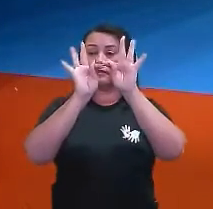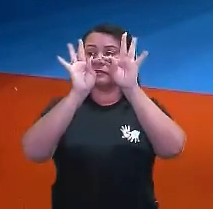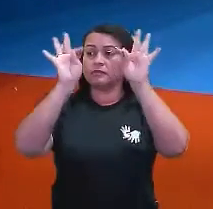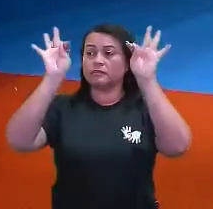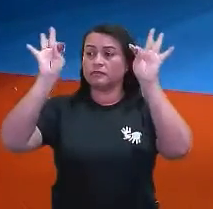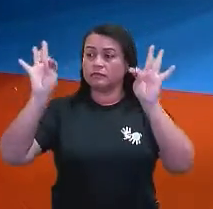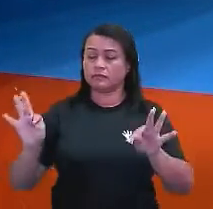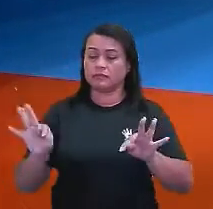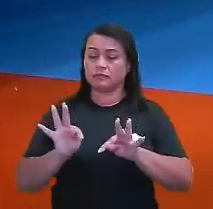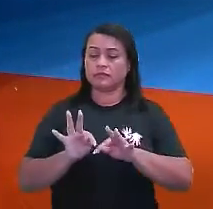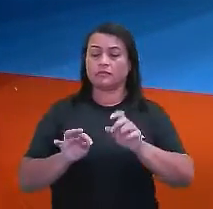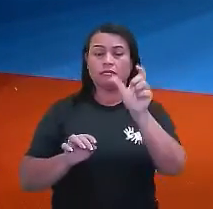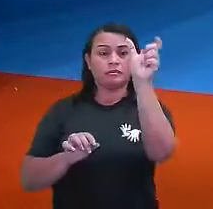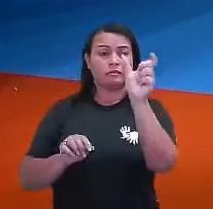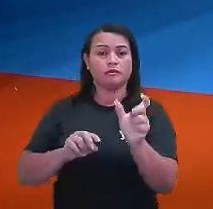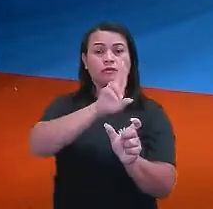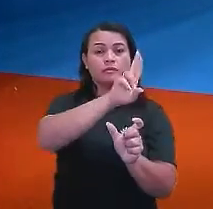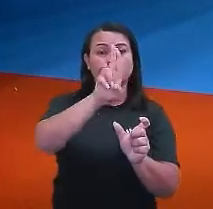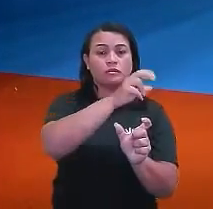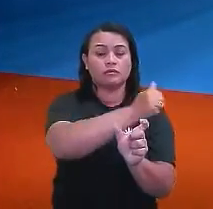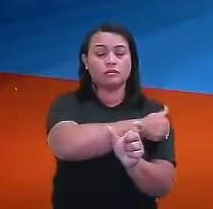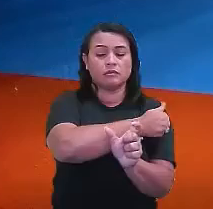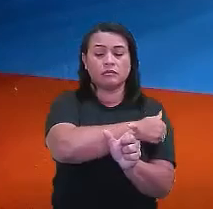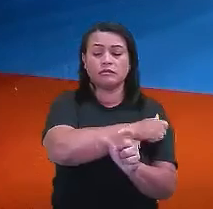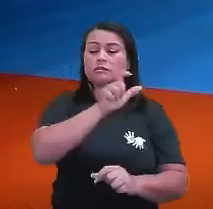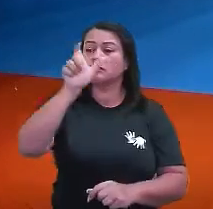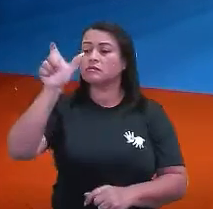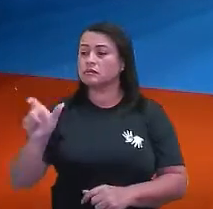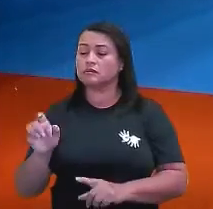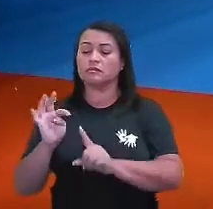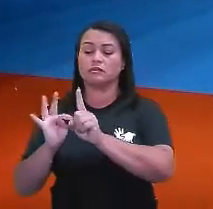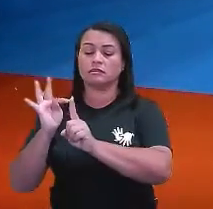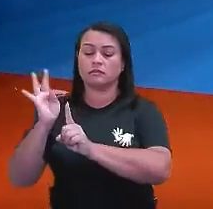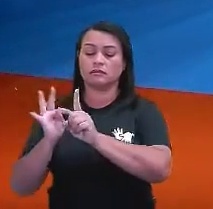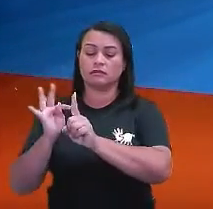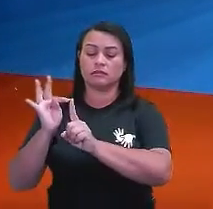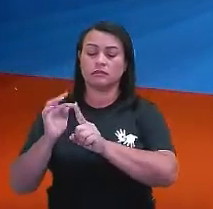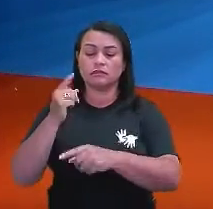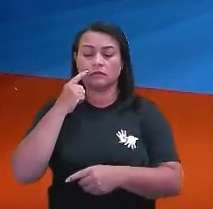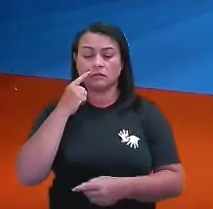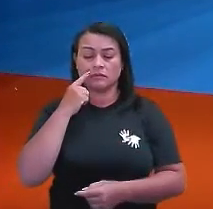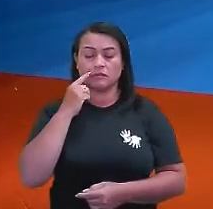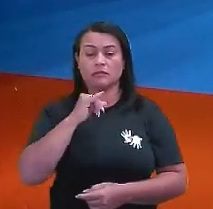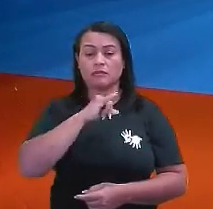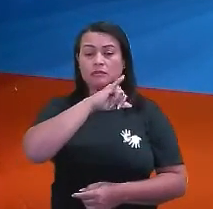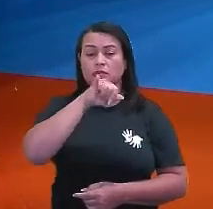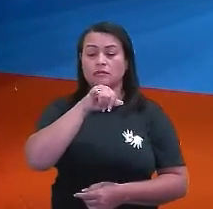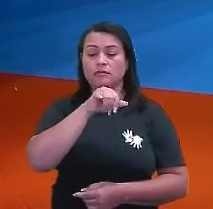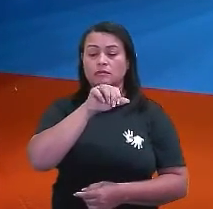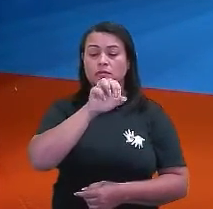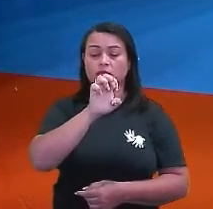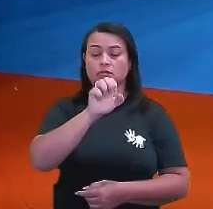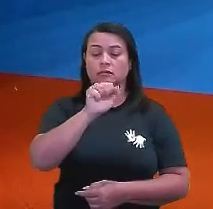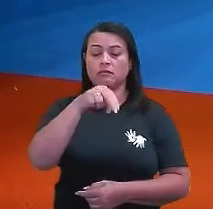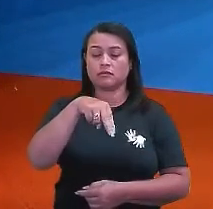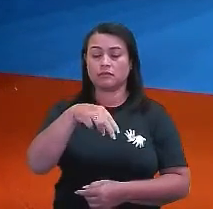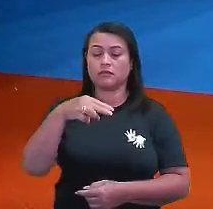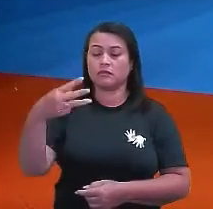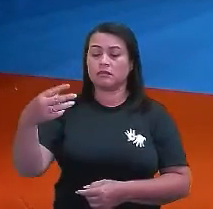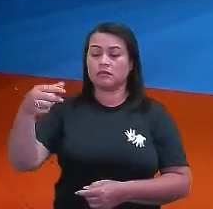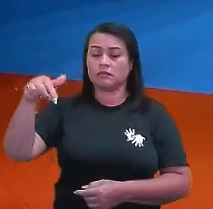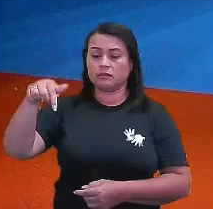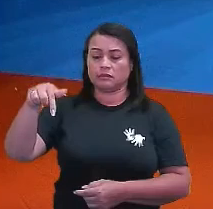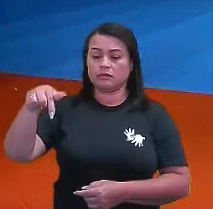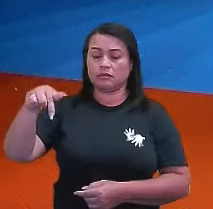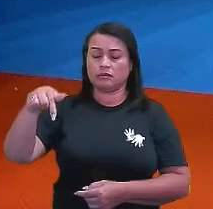a coluna com o nome dos alunos e com as temperaturas registradas. Jean está com a temperatura de